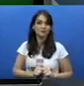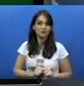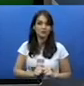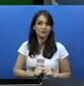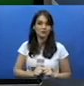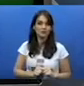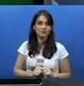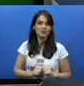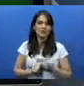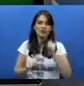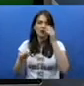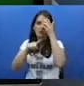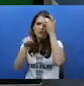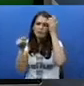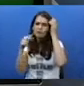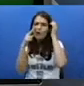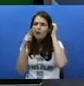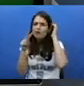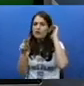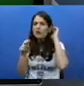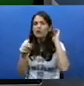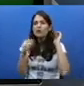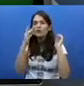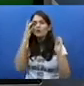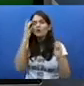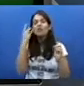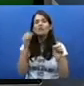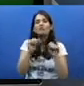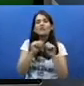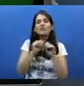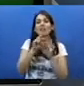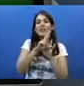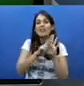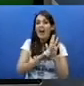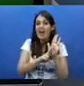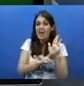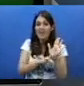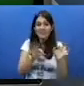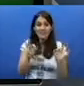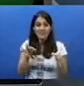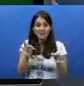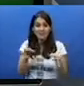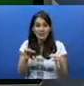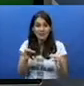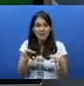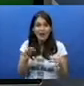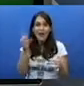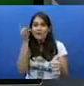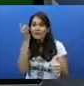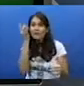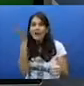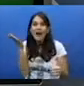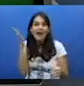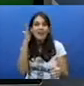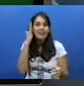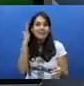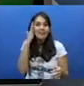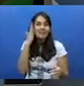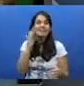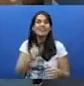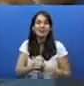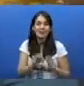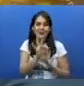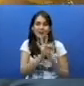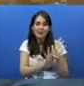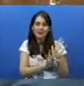Então, vocês viram que seguindo todas essas regrinhas de produção, fica de fácil compreensão para o leitor